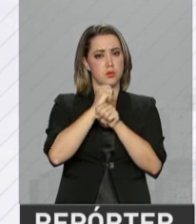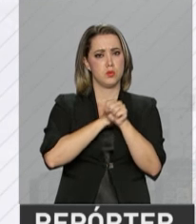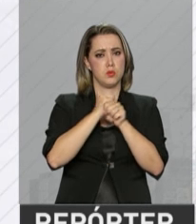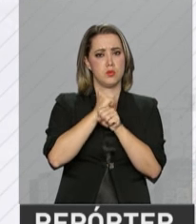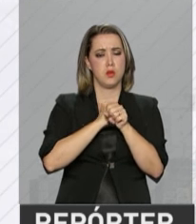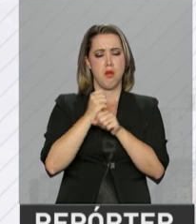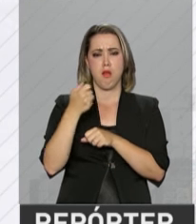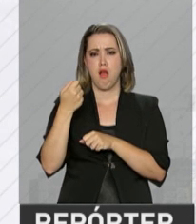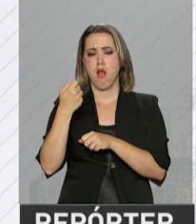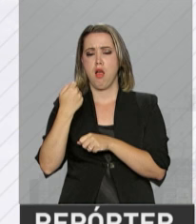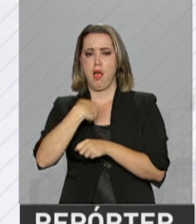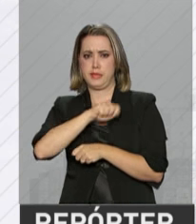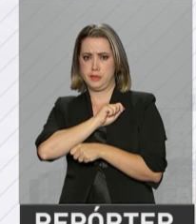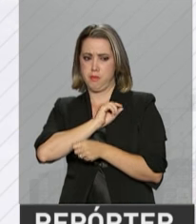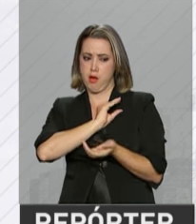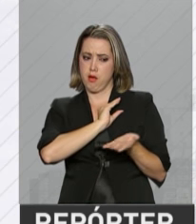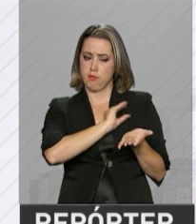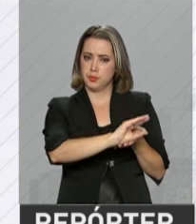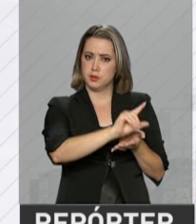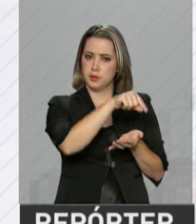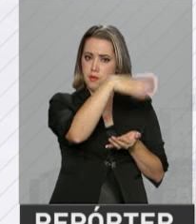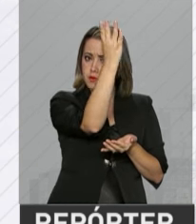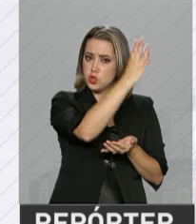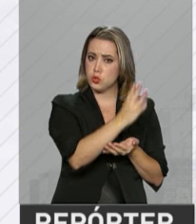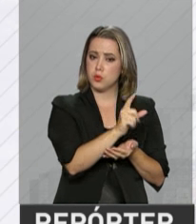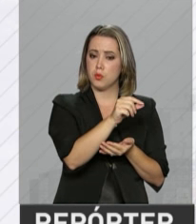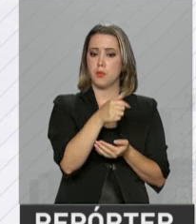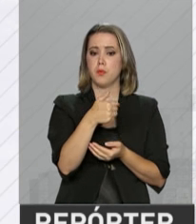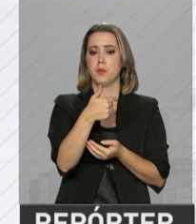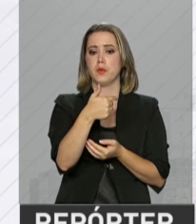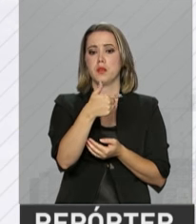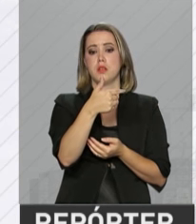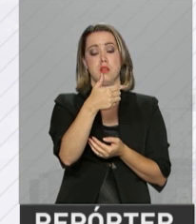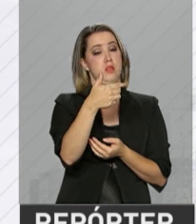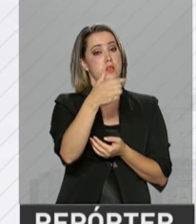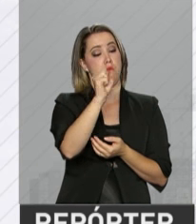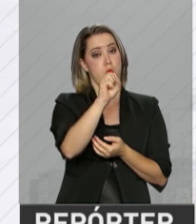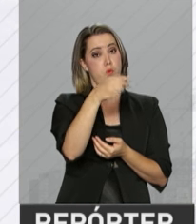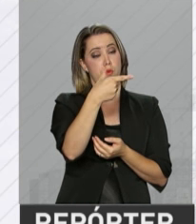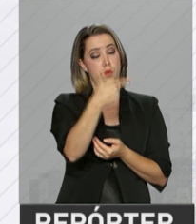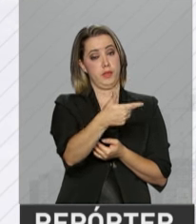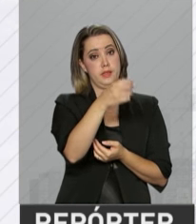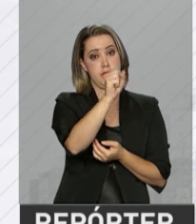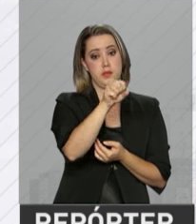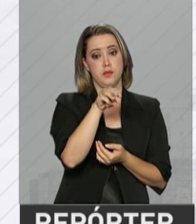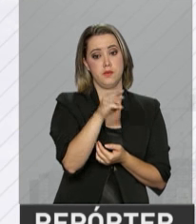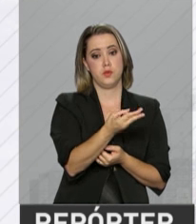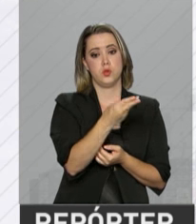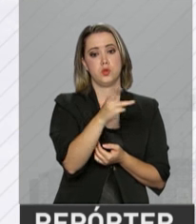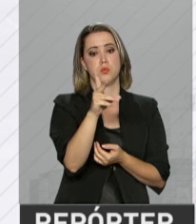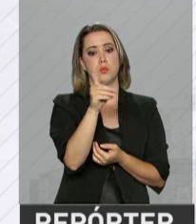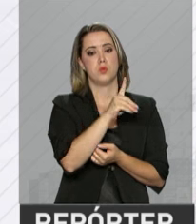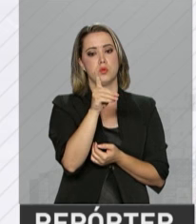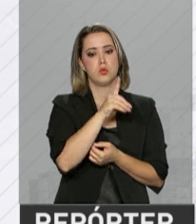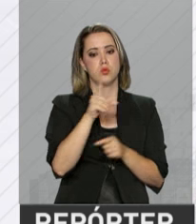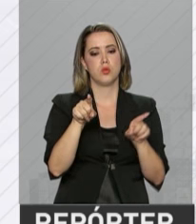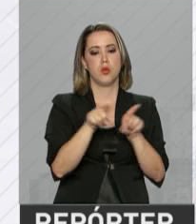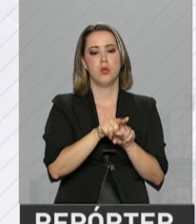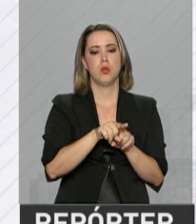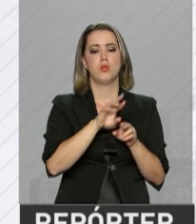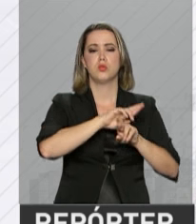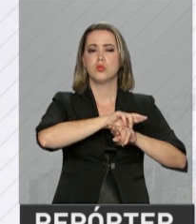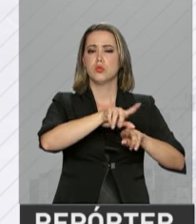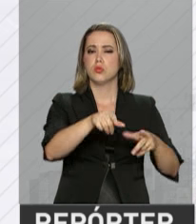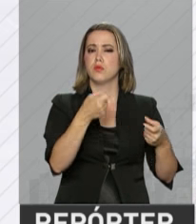espanhol no brasil foi de 4 820 milhões de dólares o valor veio principalmente da compra de produtos minerais e vegetais